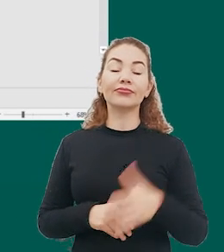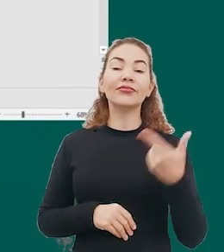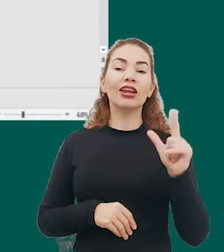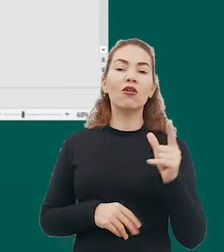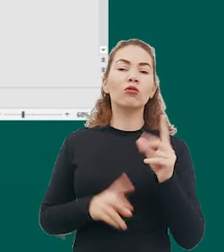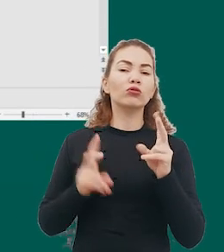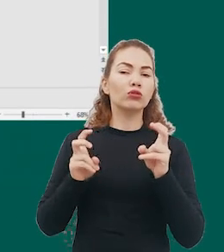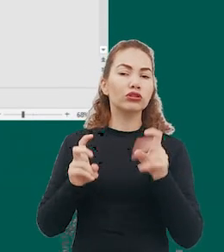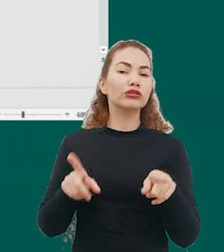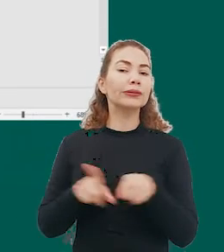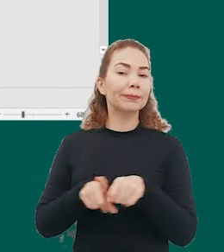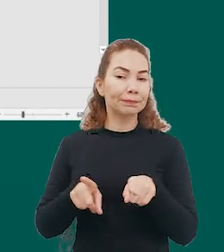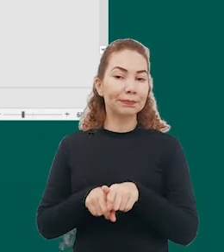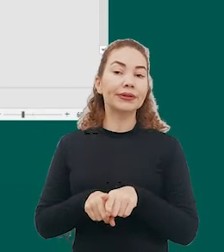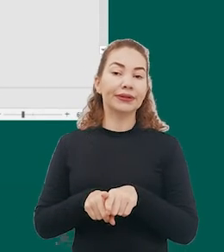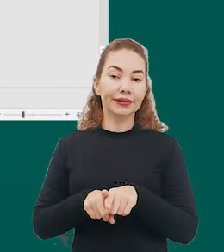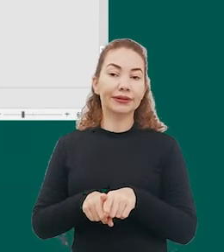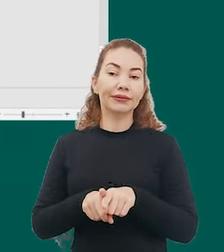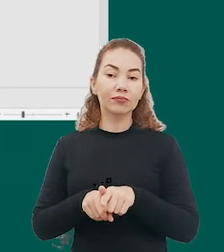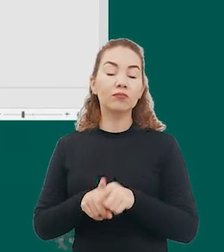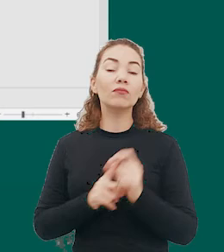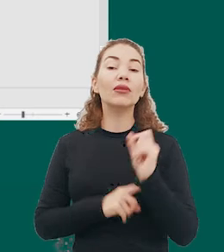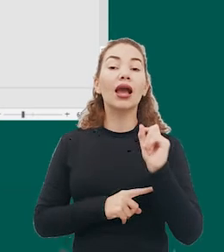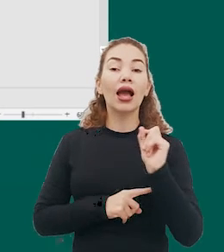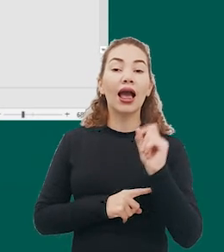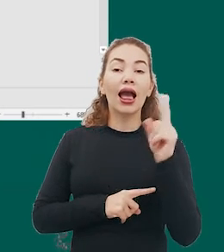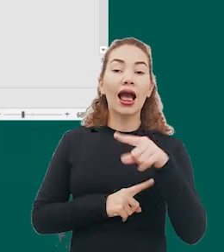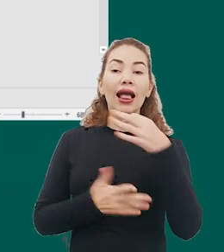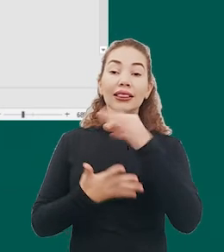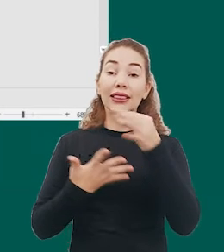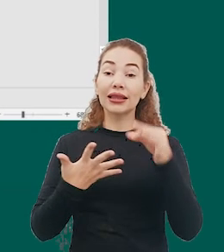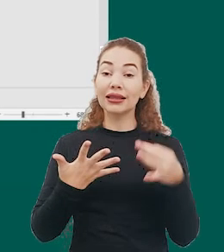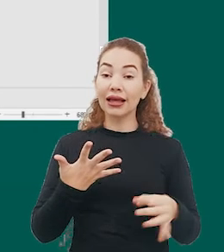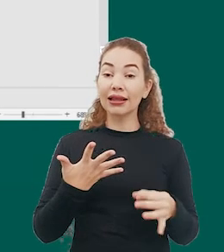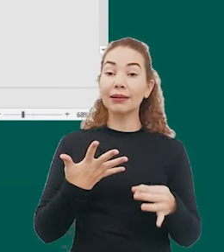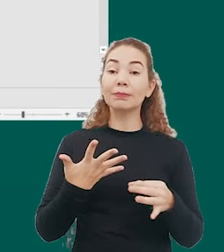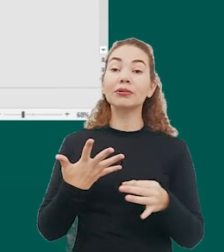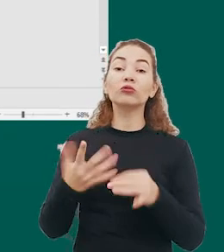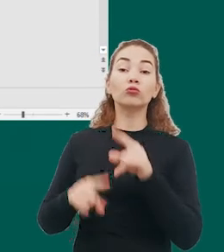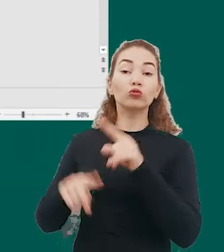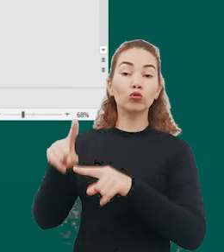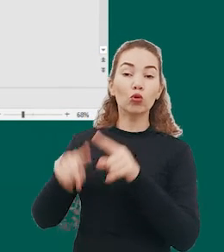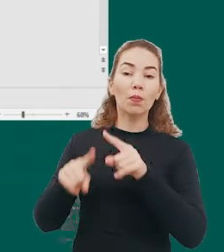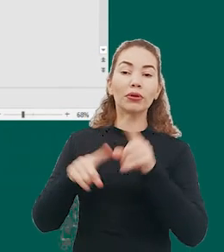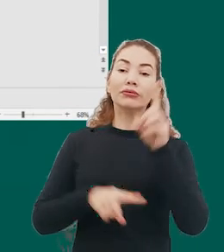Outra questão também que nós temos são o detalhamento dos bens.